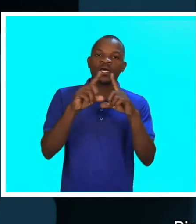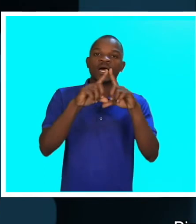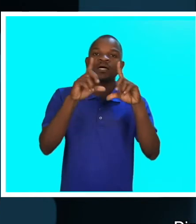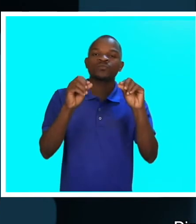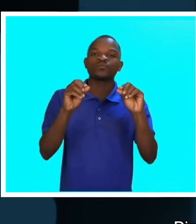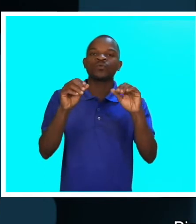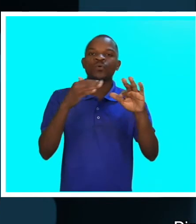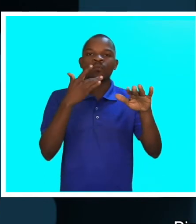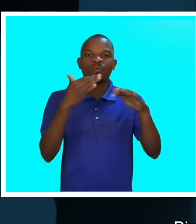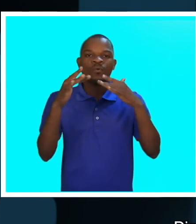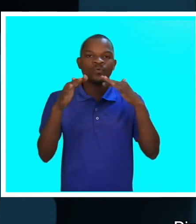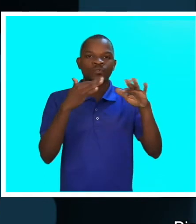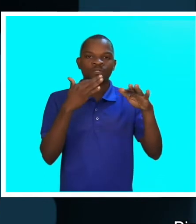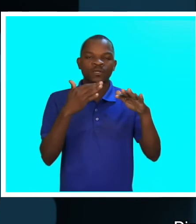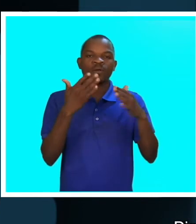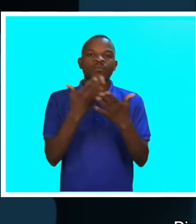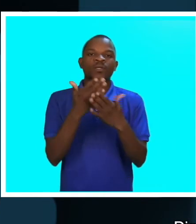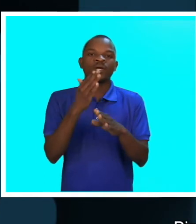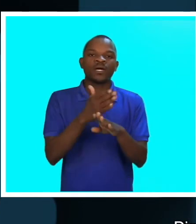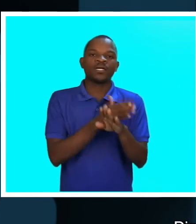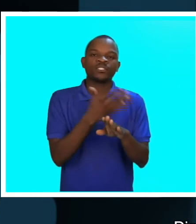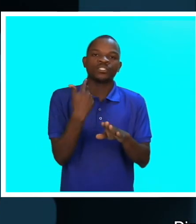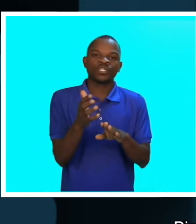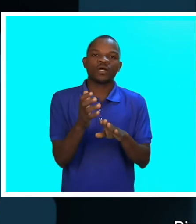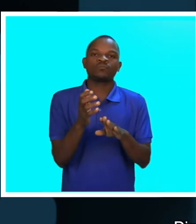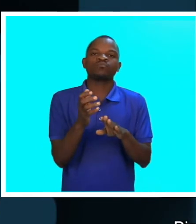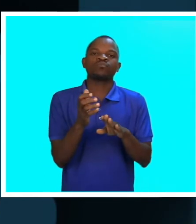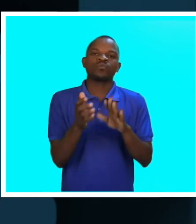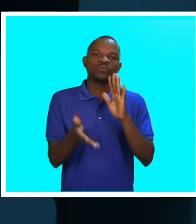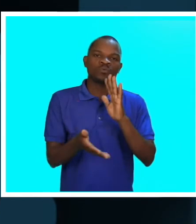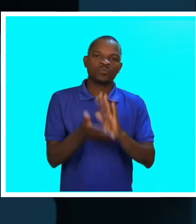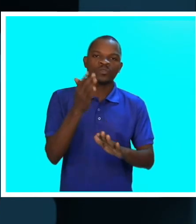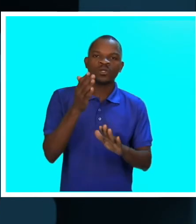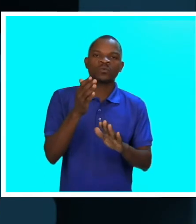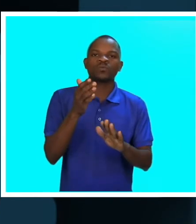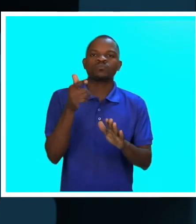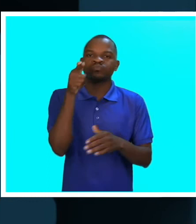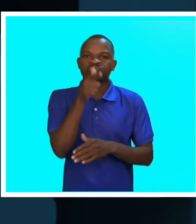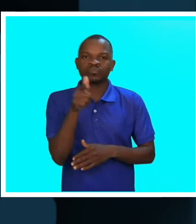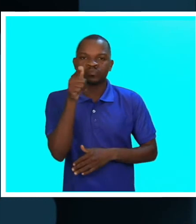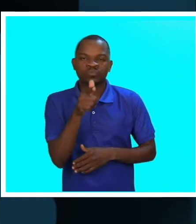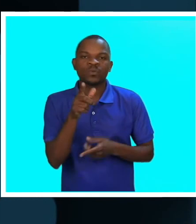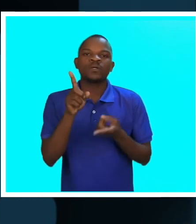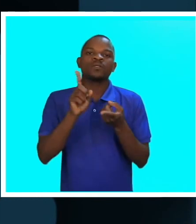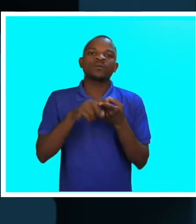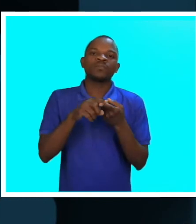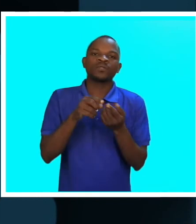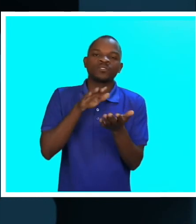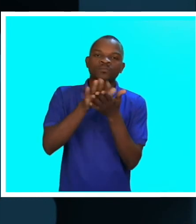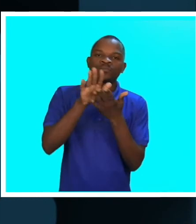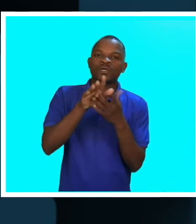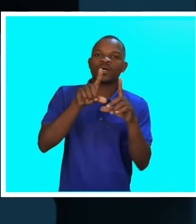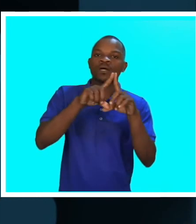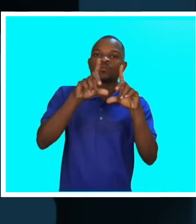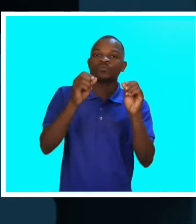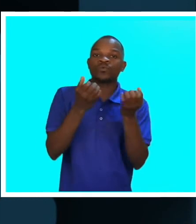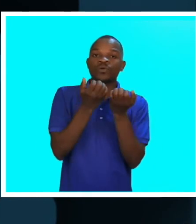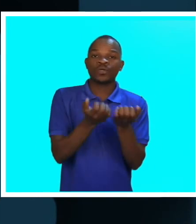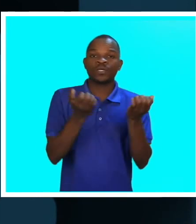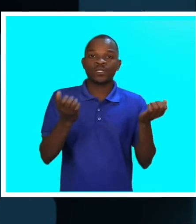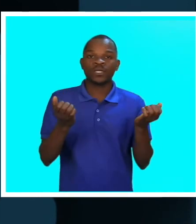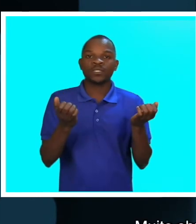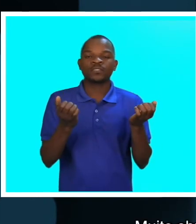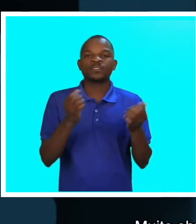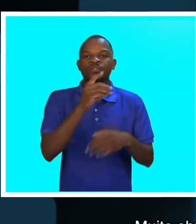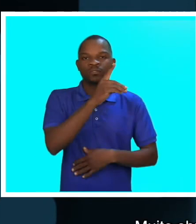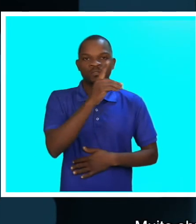Vamos conversar em torno da música que gravaram, que fala das crianças com necessidade educativa